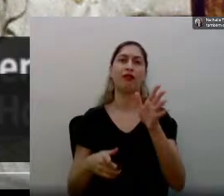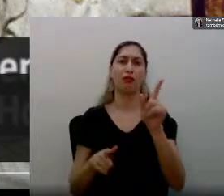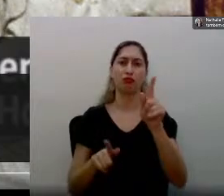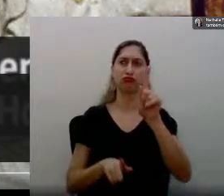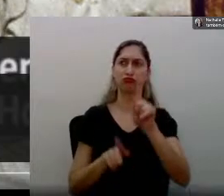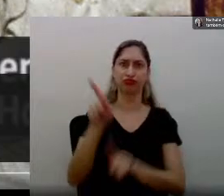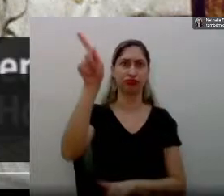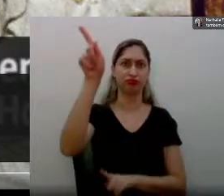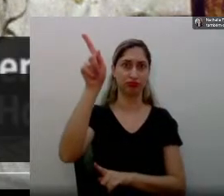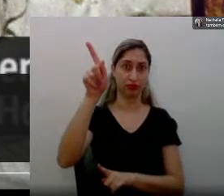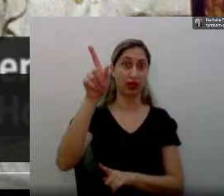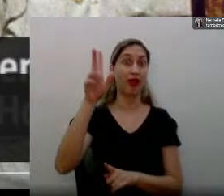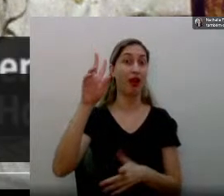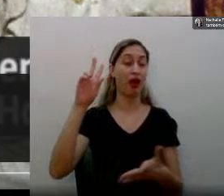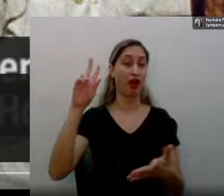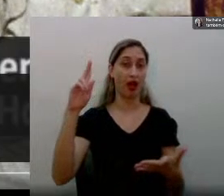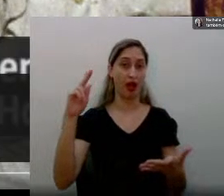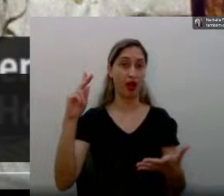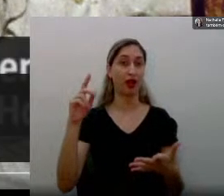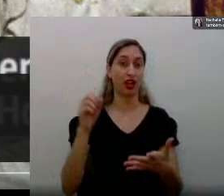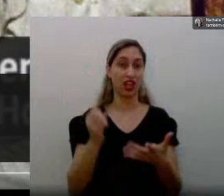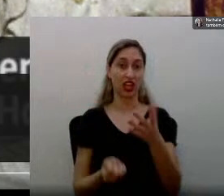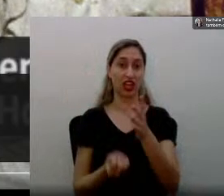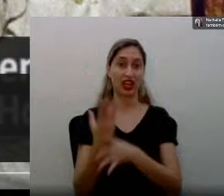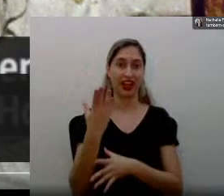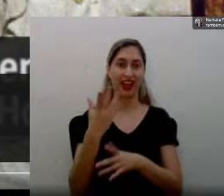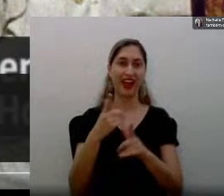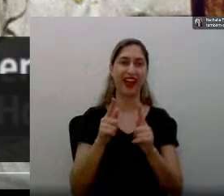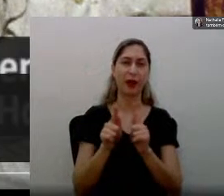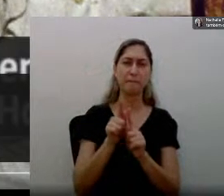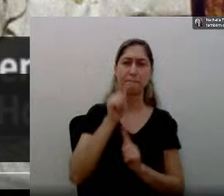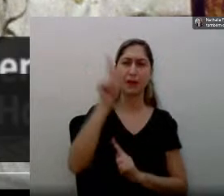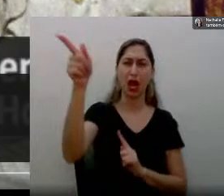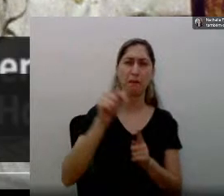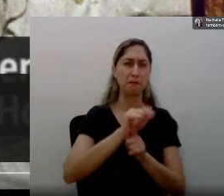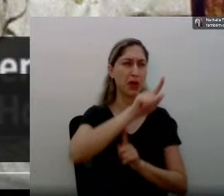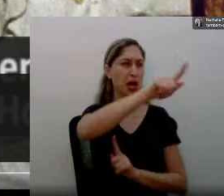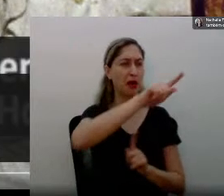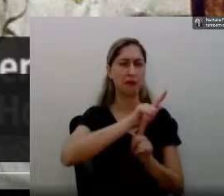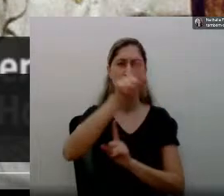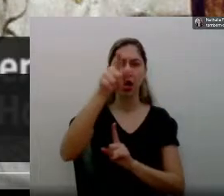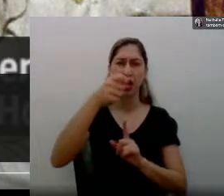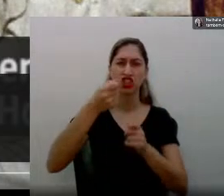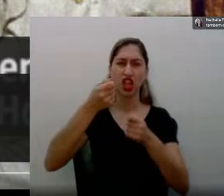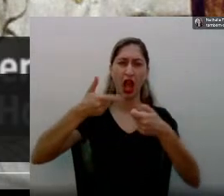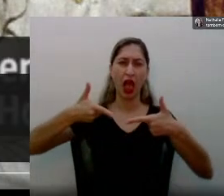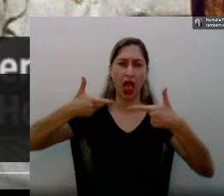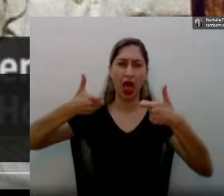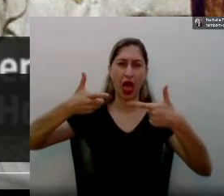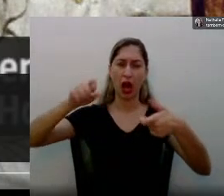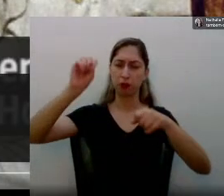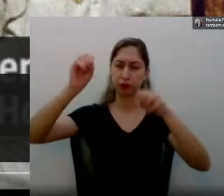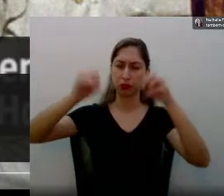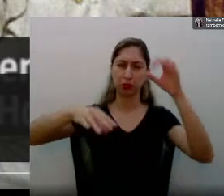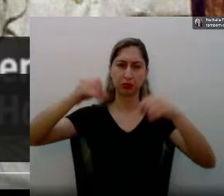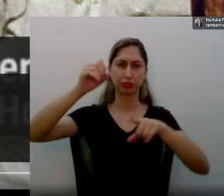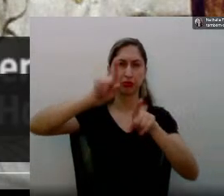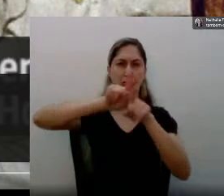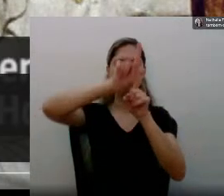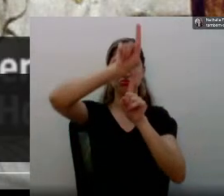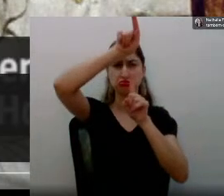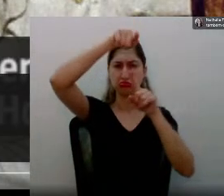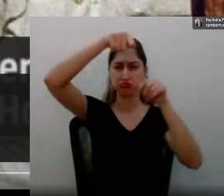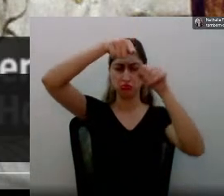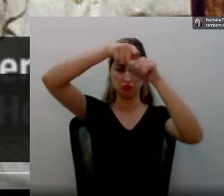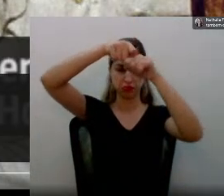né mas a O Protetor filme de retrato no meu tio é que a gente não é para